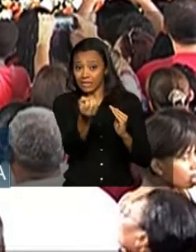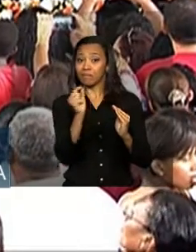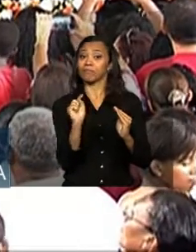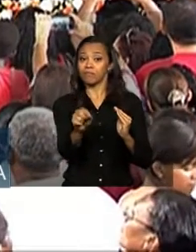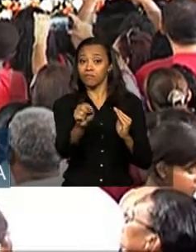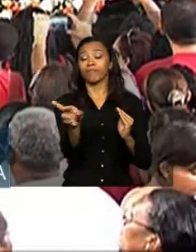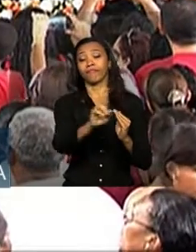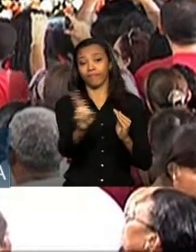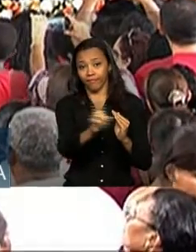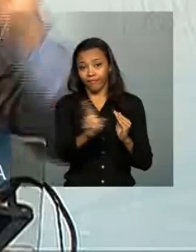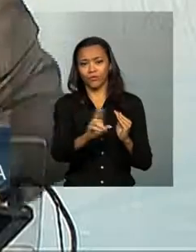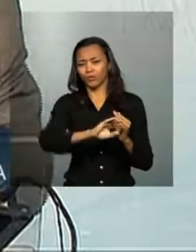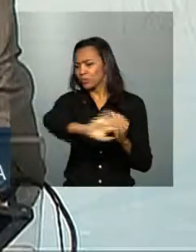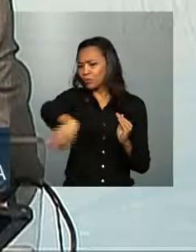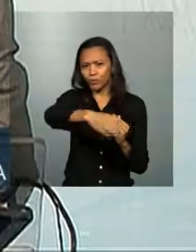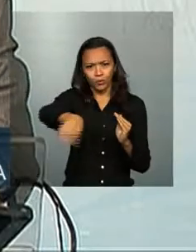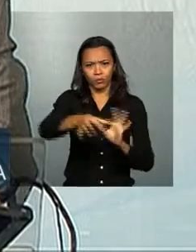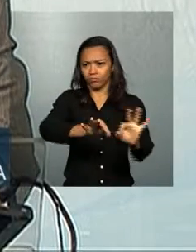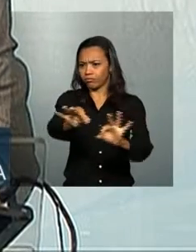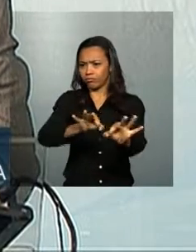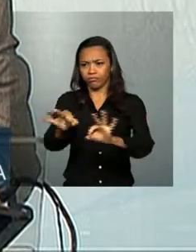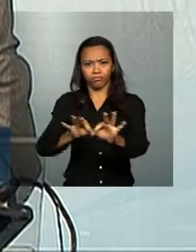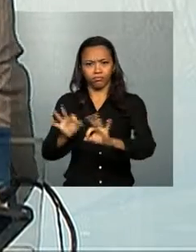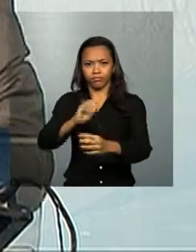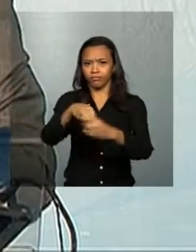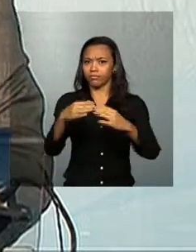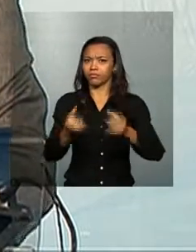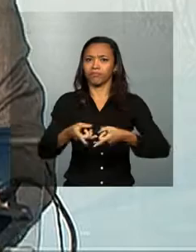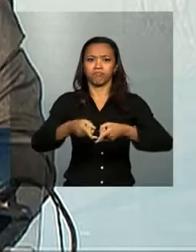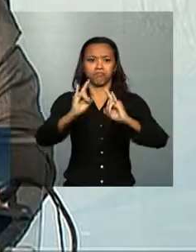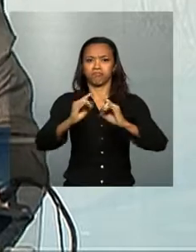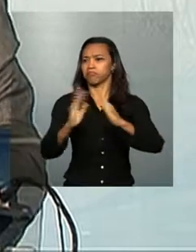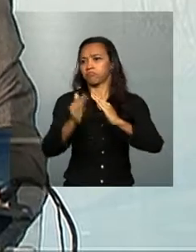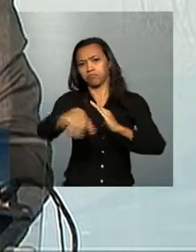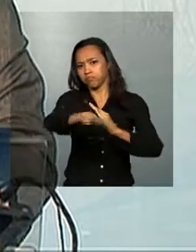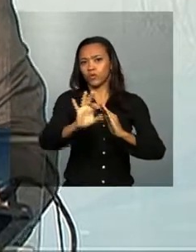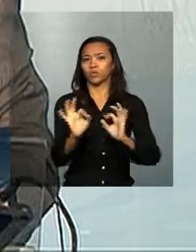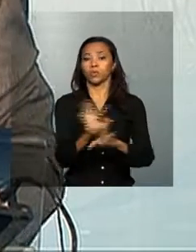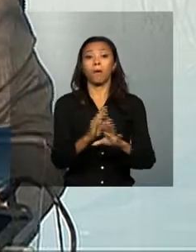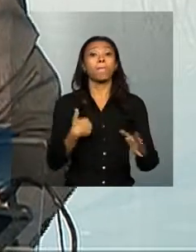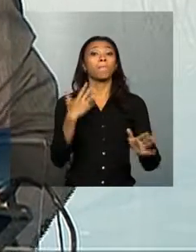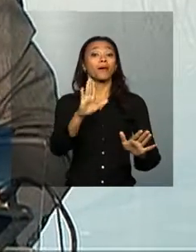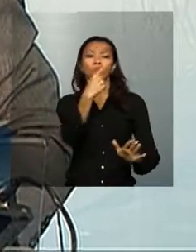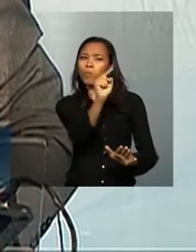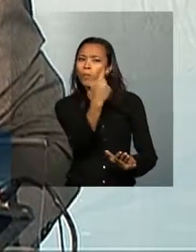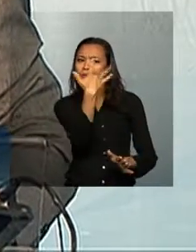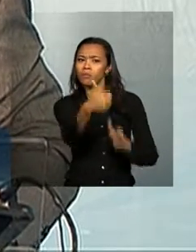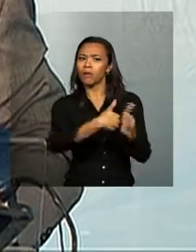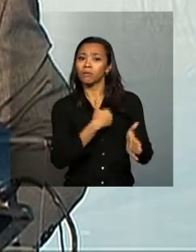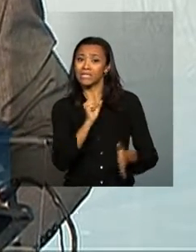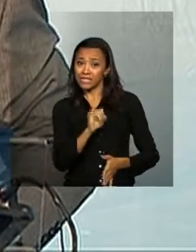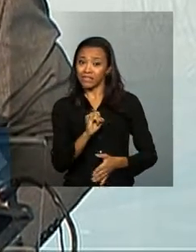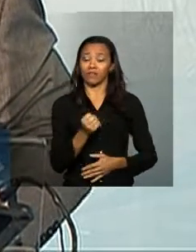reais com toda a infraestrutura. Aí alguém de vocês pode perguntar, mas Rui, se a